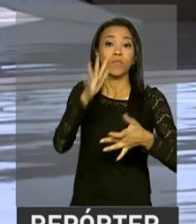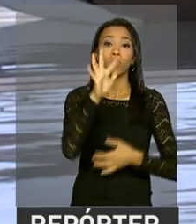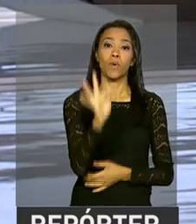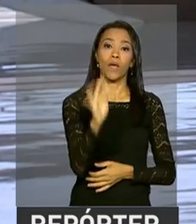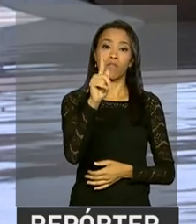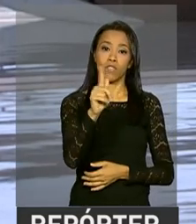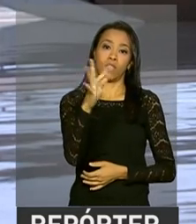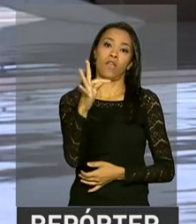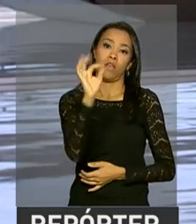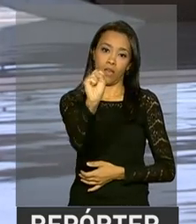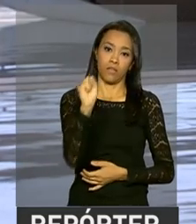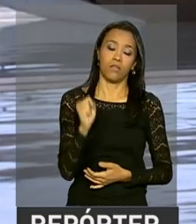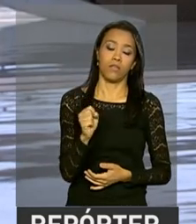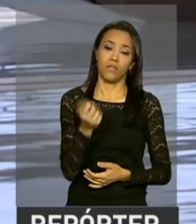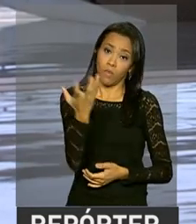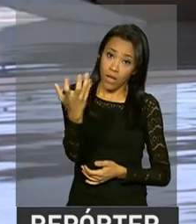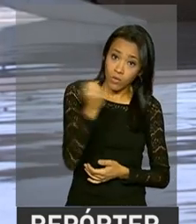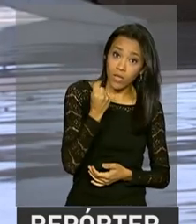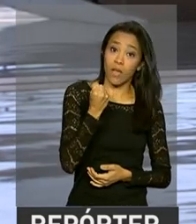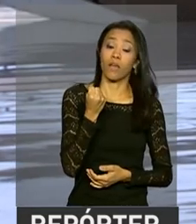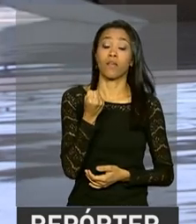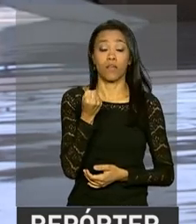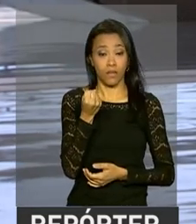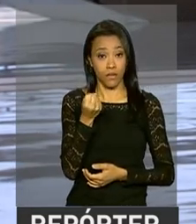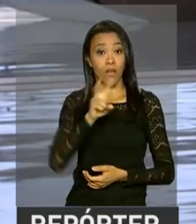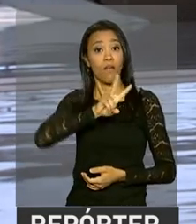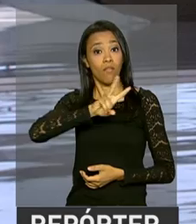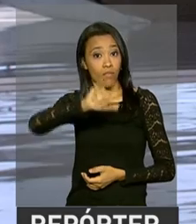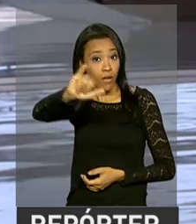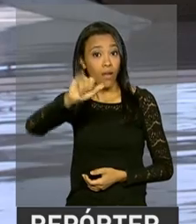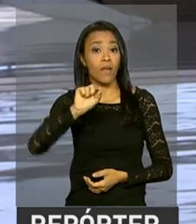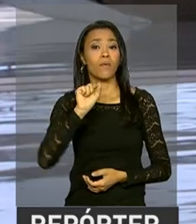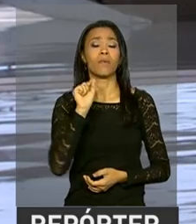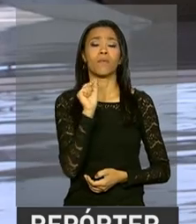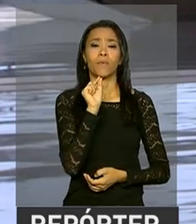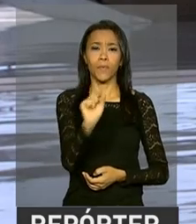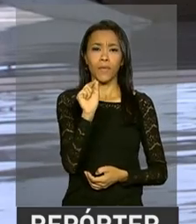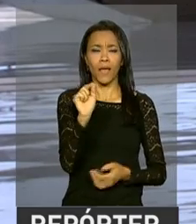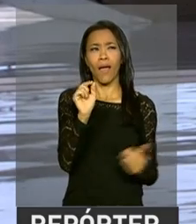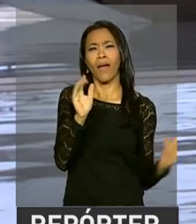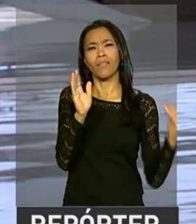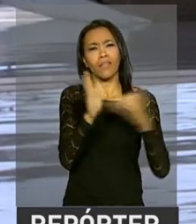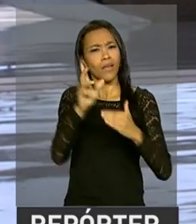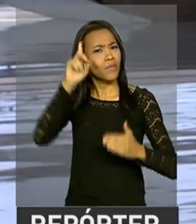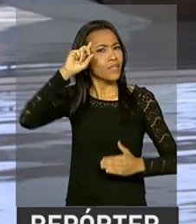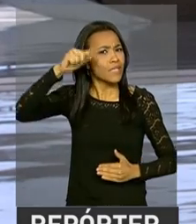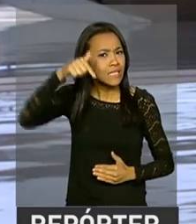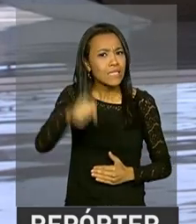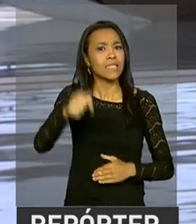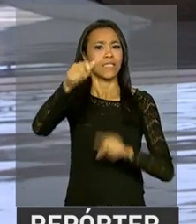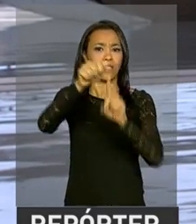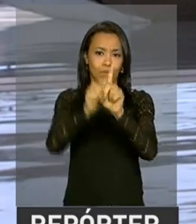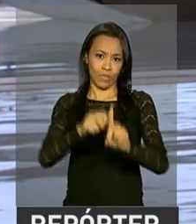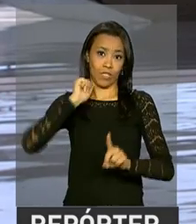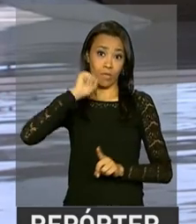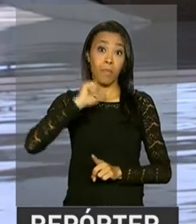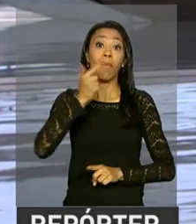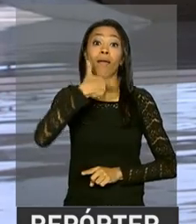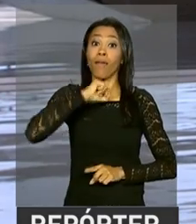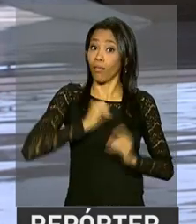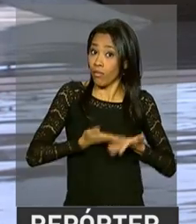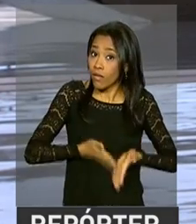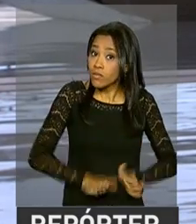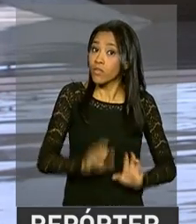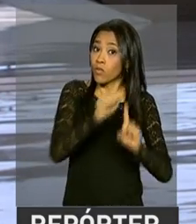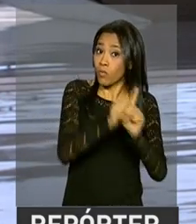lote. A retirada do benefício, como eu disse, vai estar disponível até 7 de abril para quem nasceu em